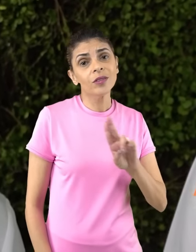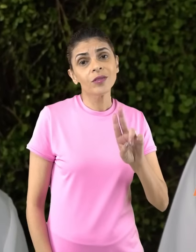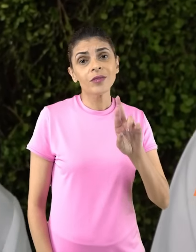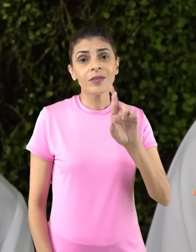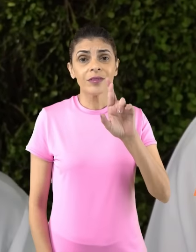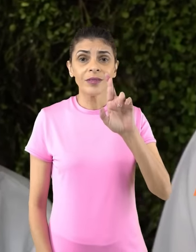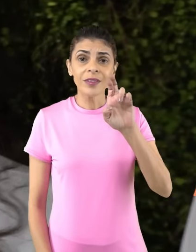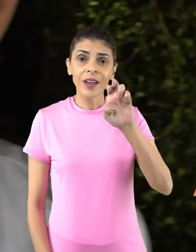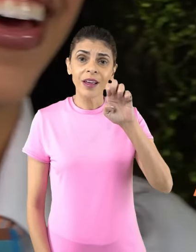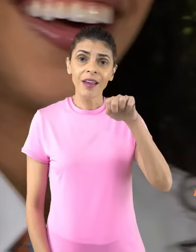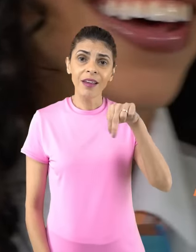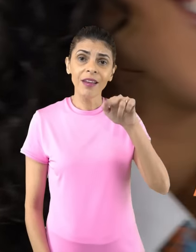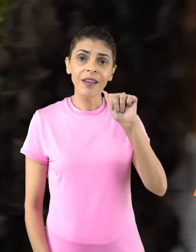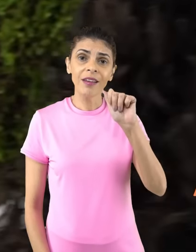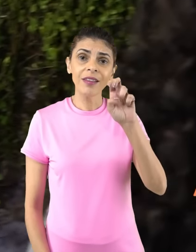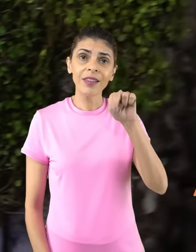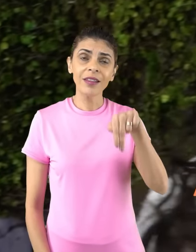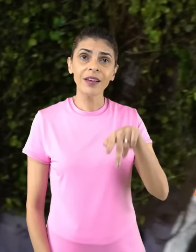Renan!